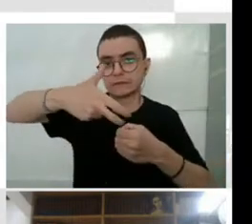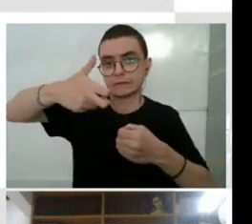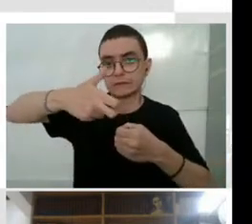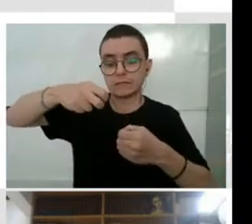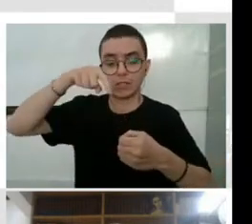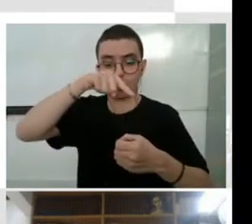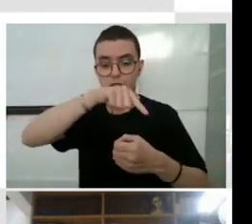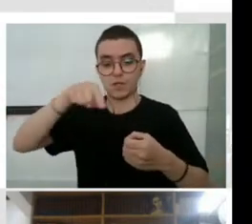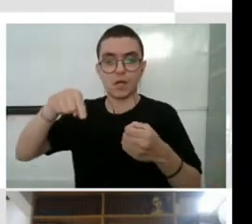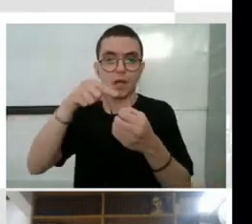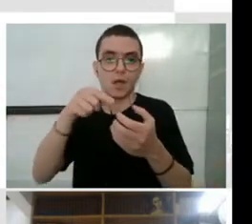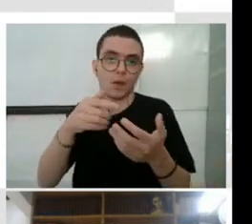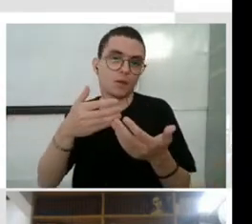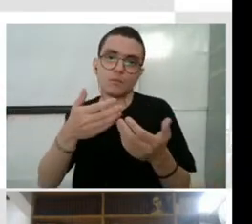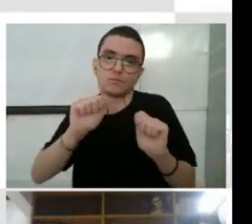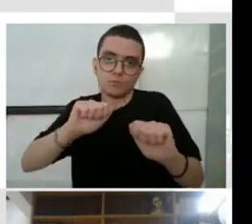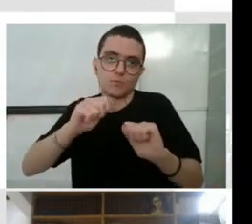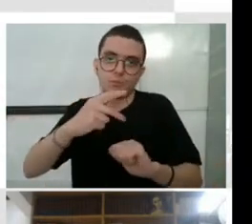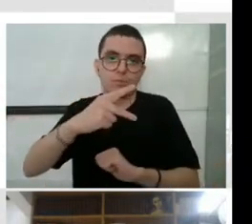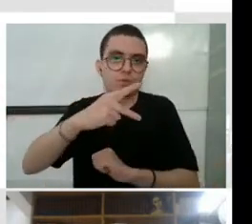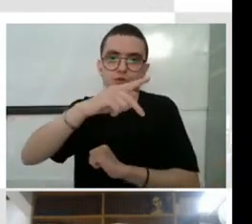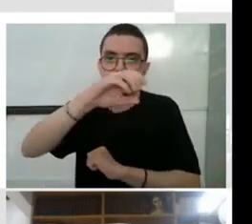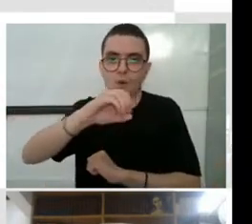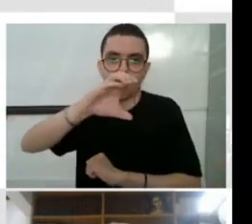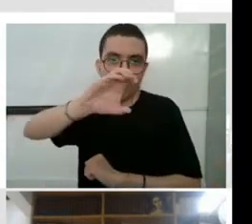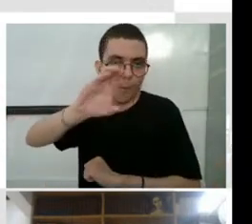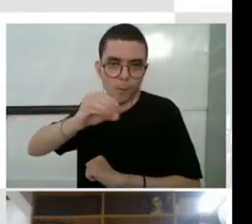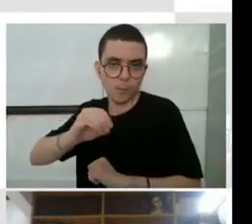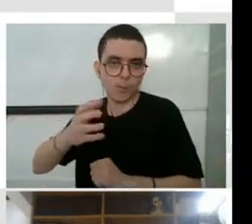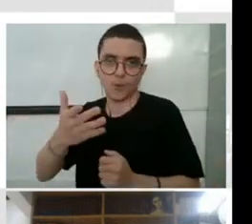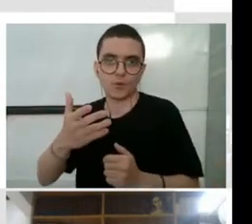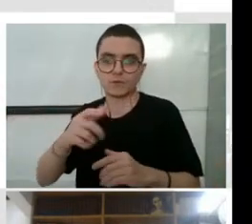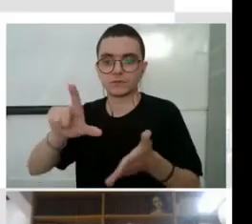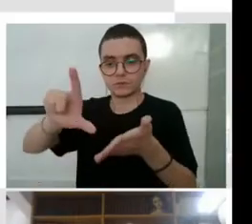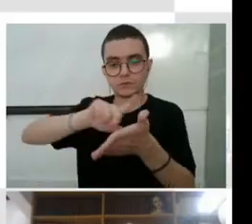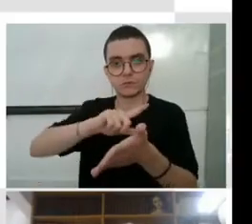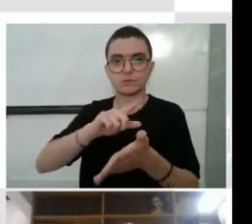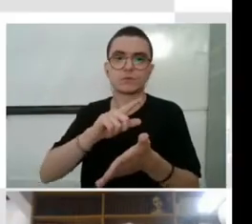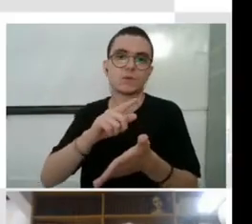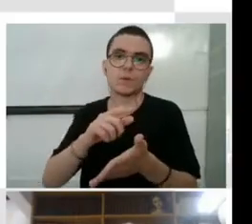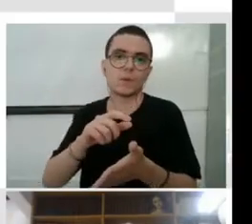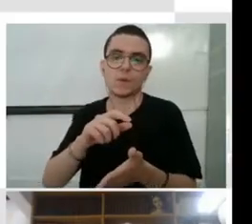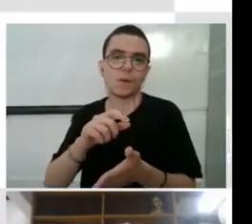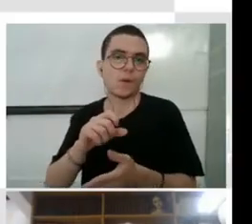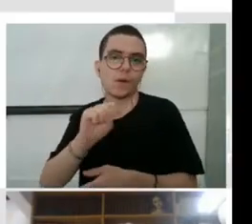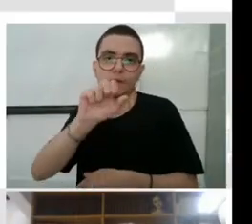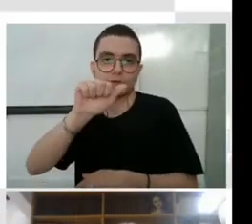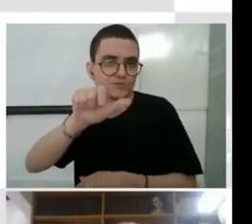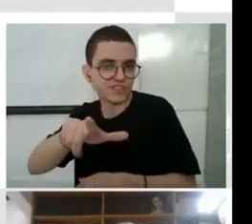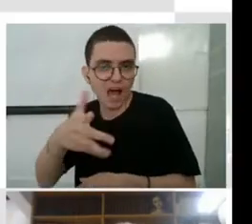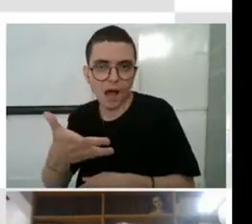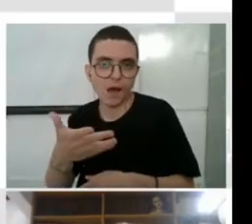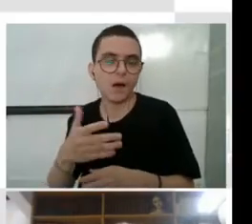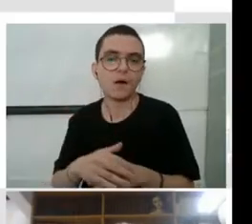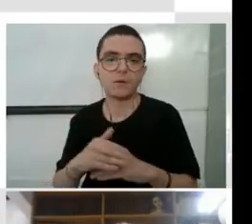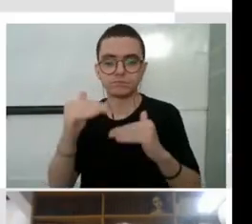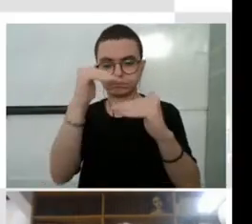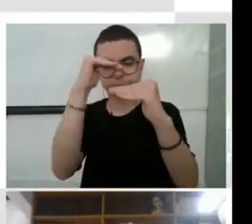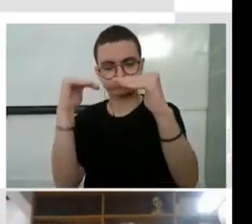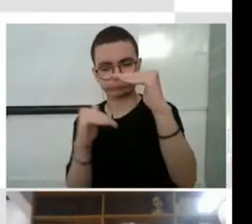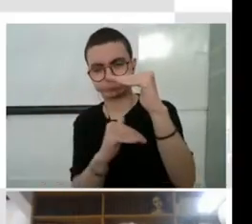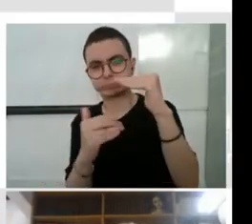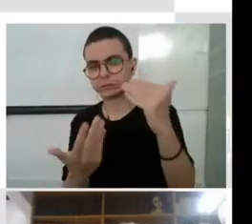um poço, seja o pré-sal, etc, etc. Né? Então, aqui nós temos esses processos que nós estamos falando aqui, então,